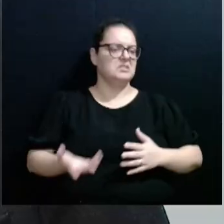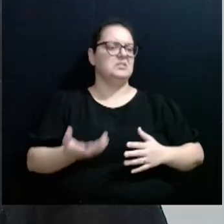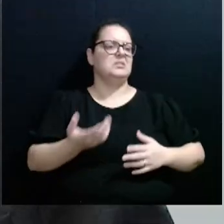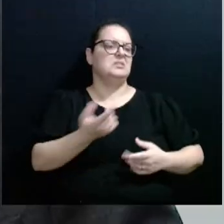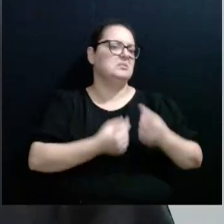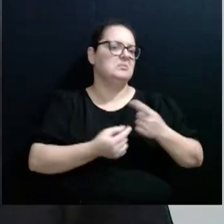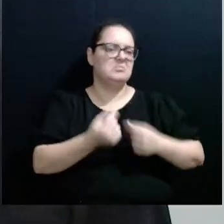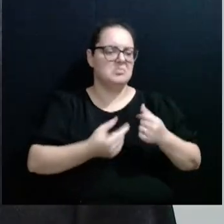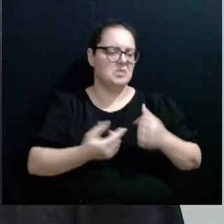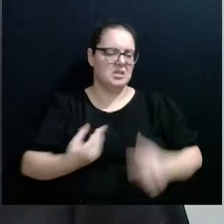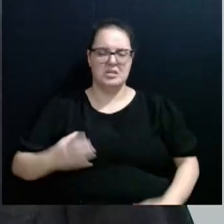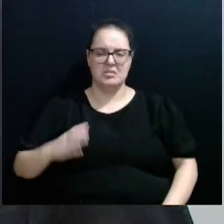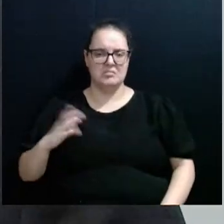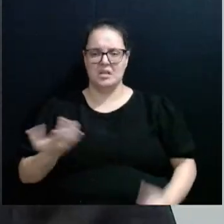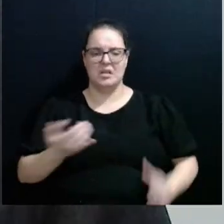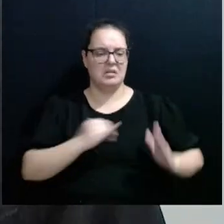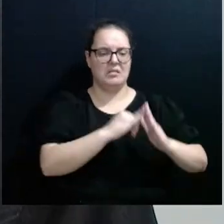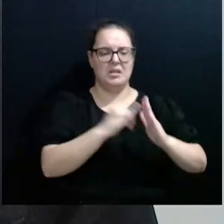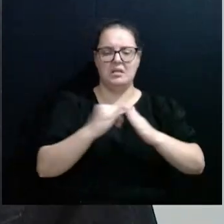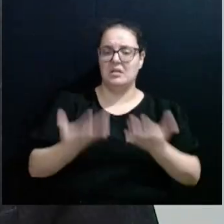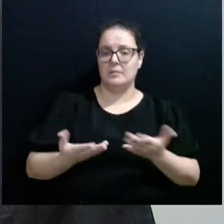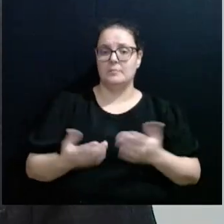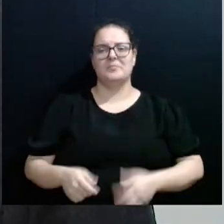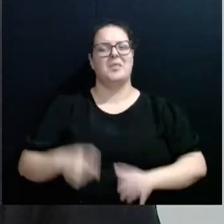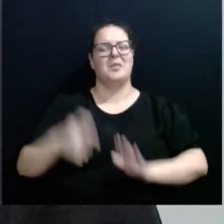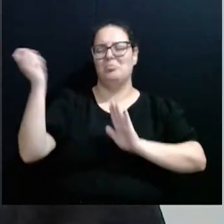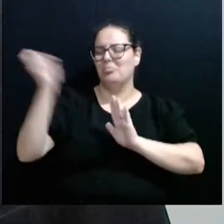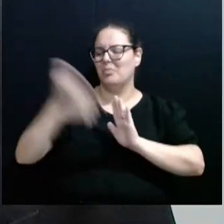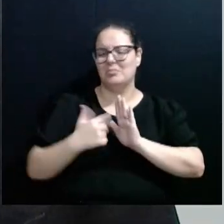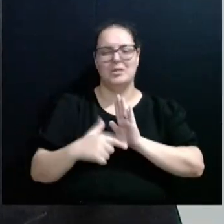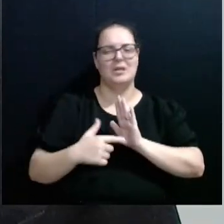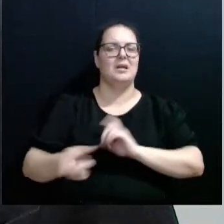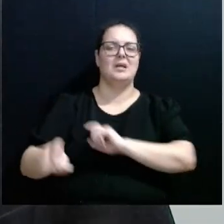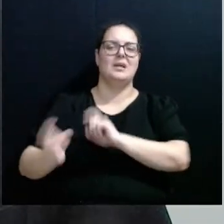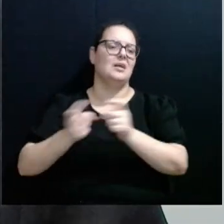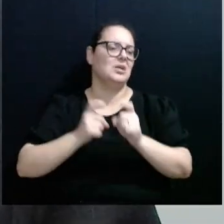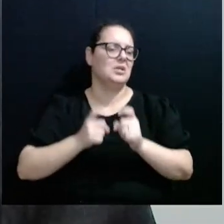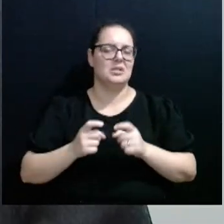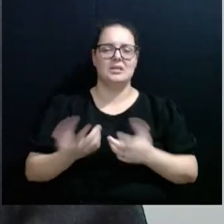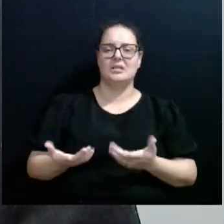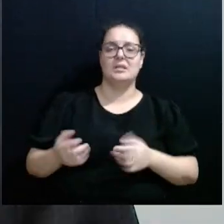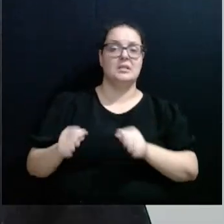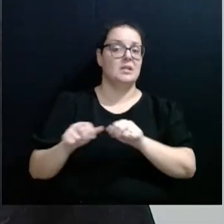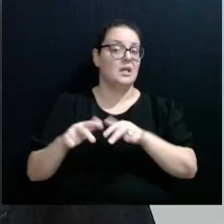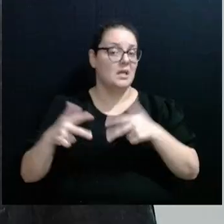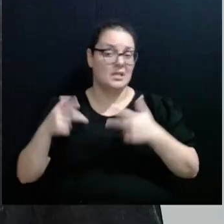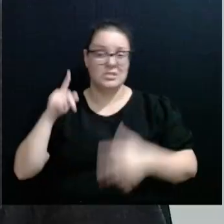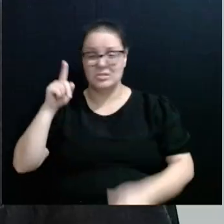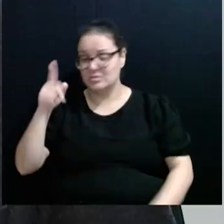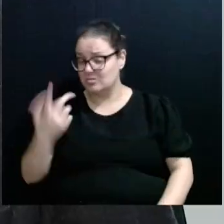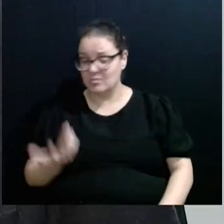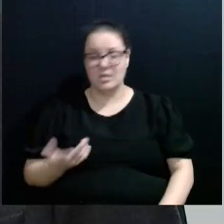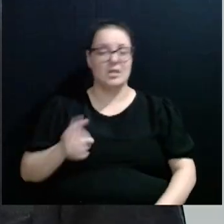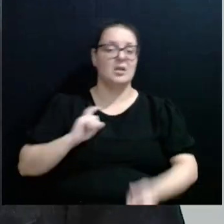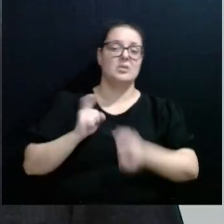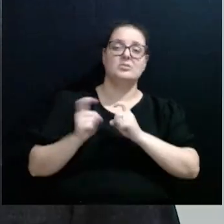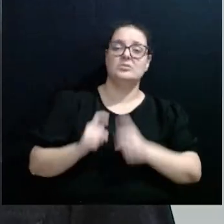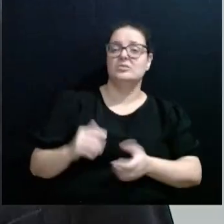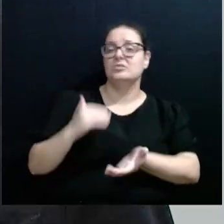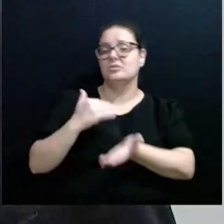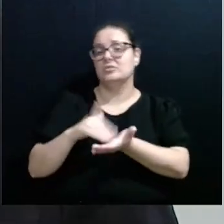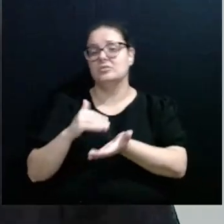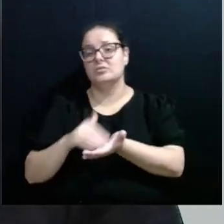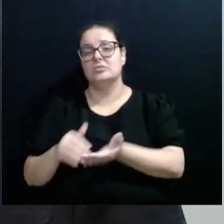muito forte, abaixo-assinado, reuniões na Assembleia Legislativa, reuniões da Secretaria de